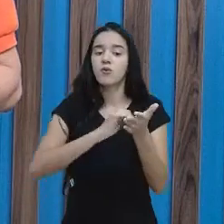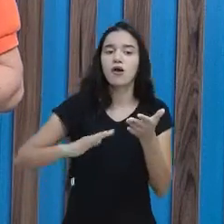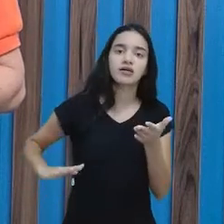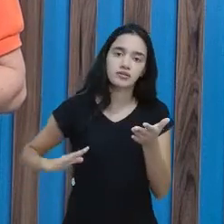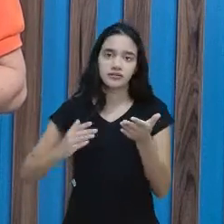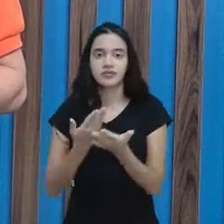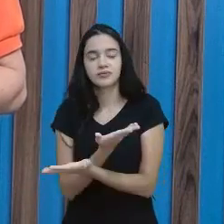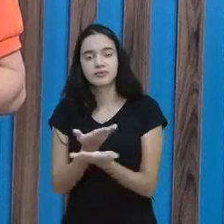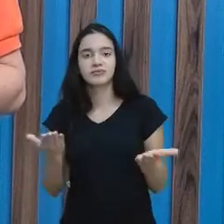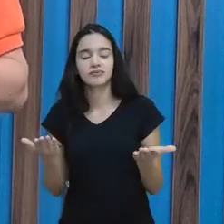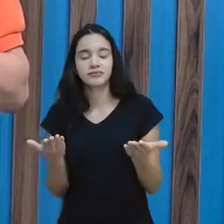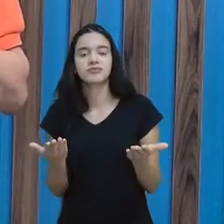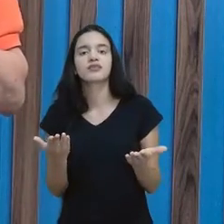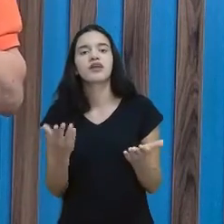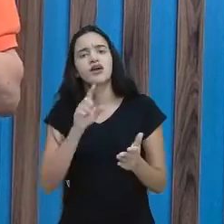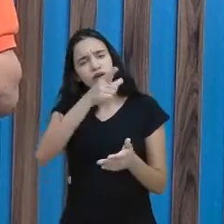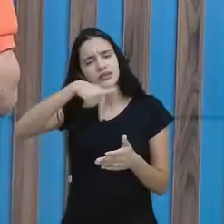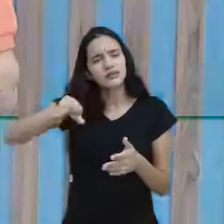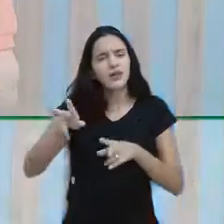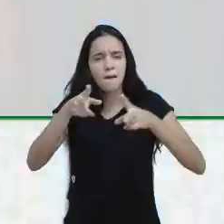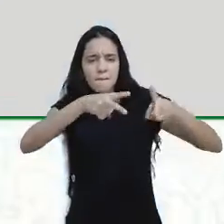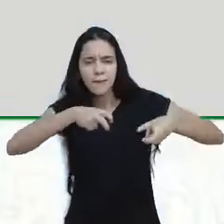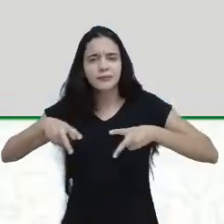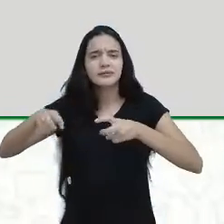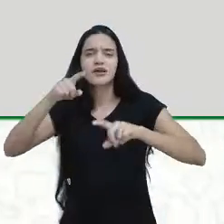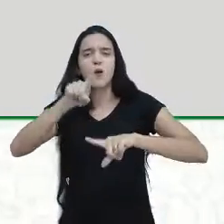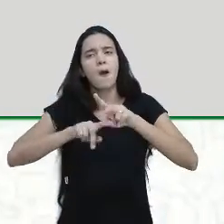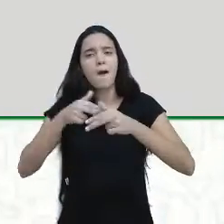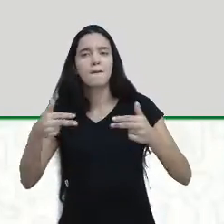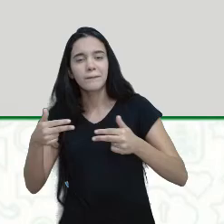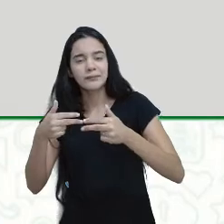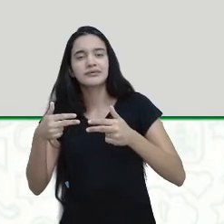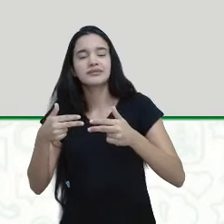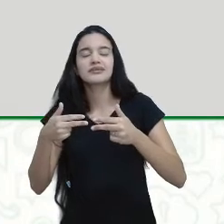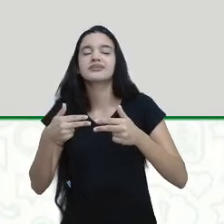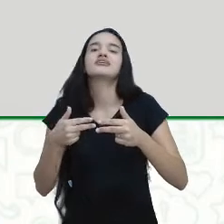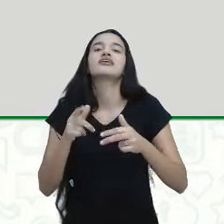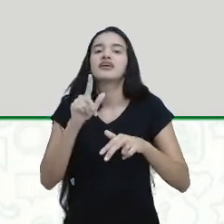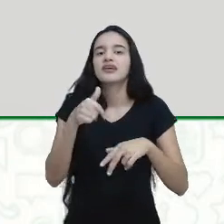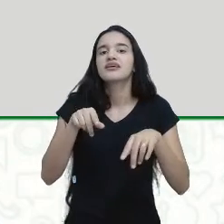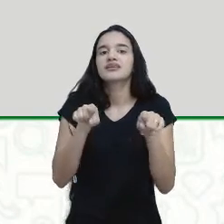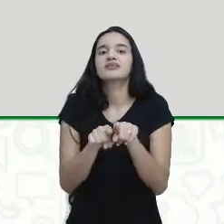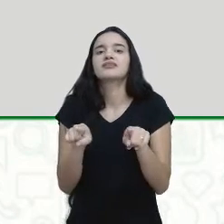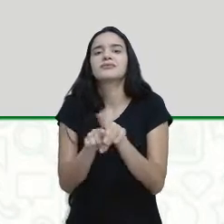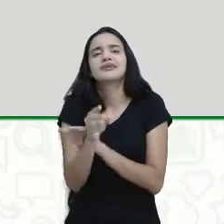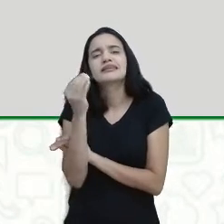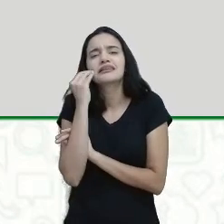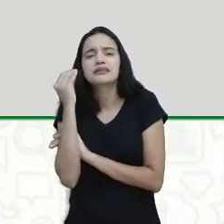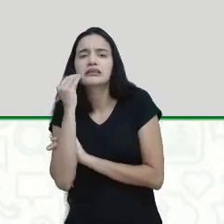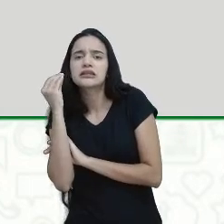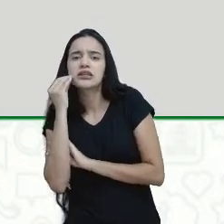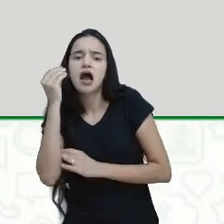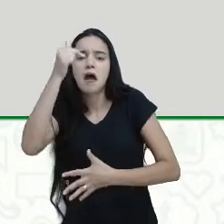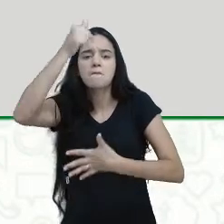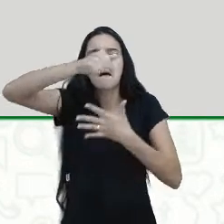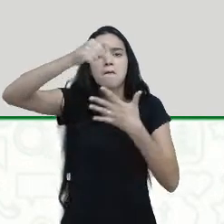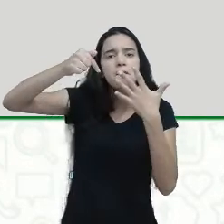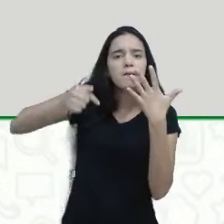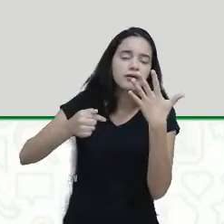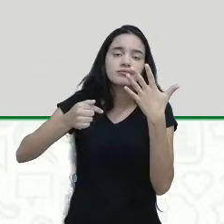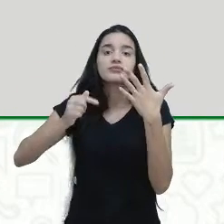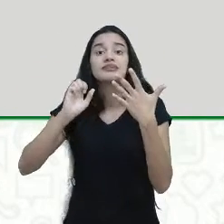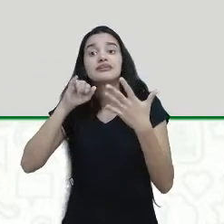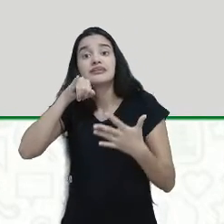que eu trouxe para vocês. Vocês podem observar objetos ao redor de vocês e vocês tentar classificá-los como se